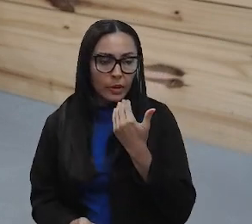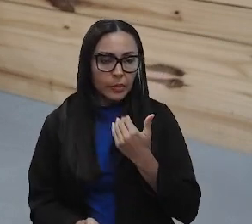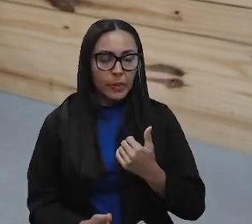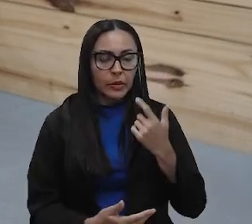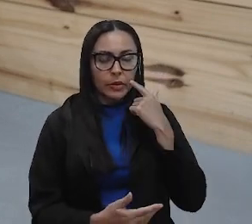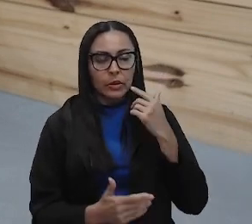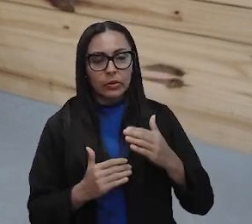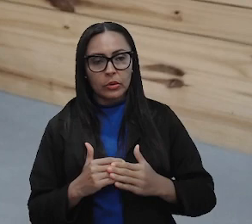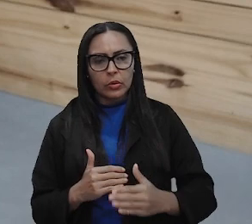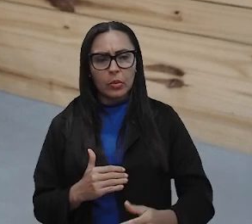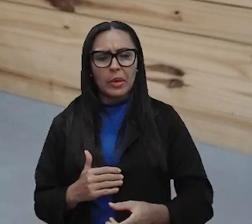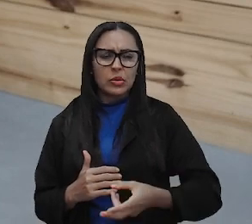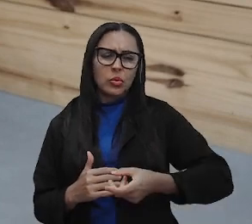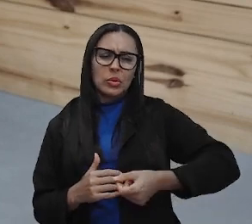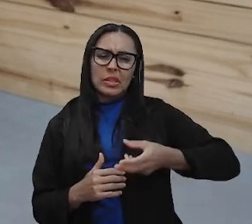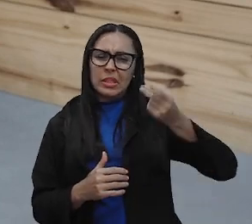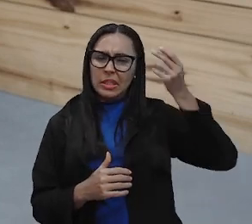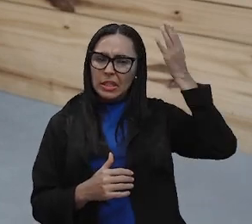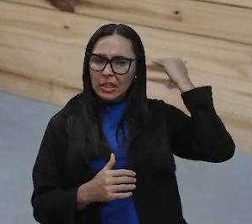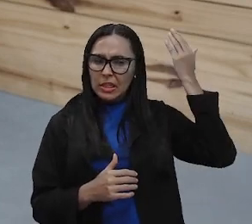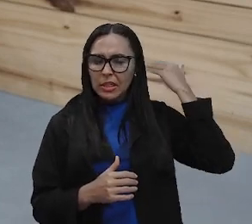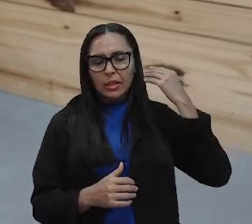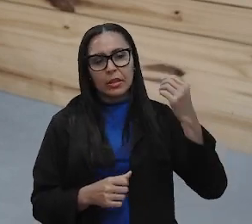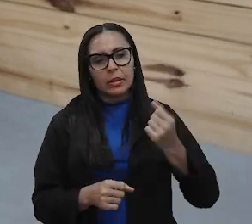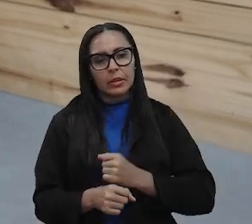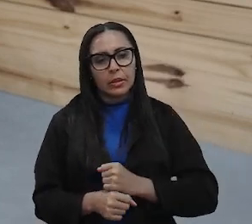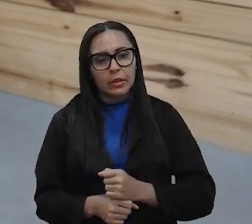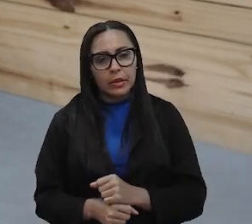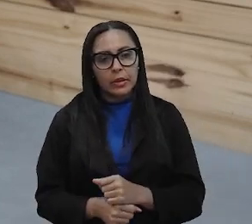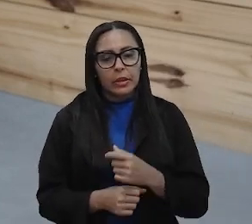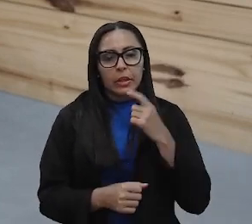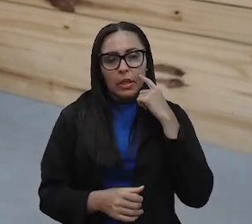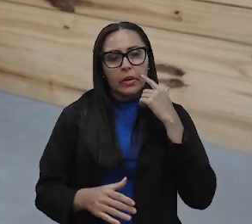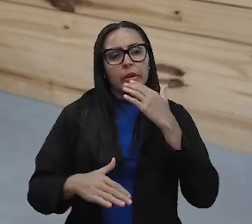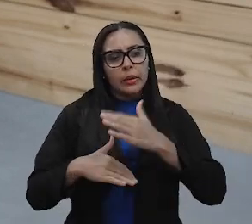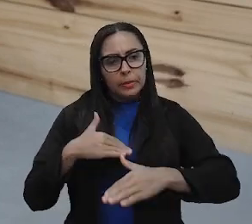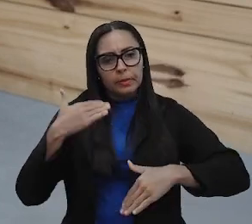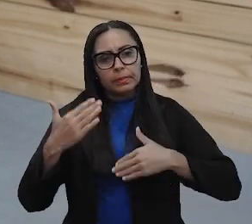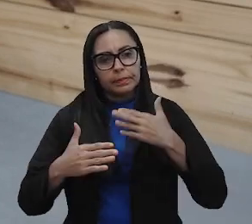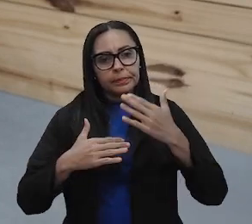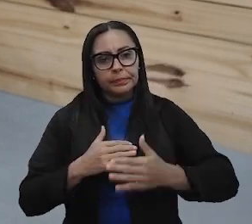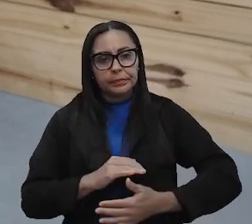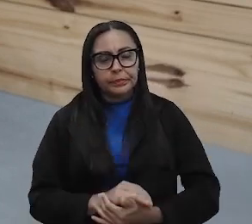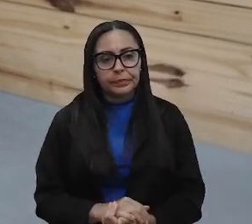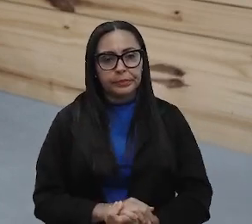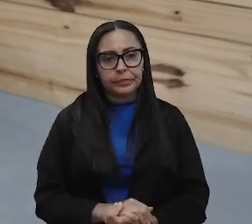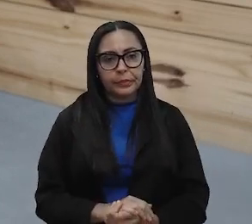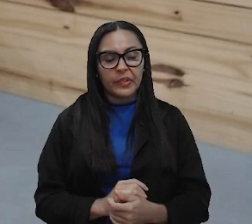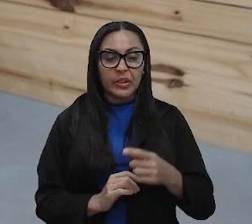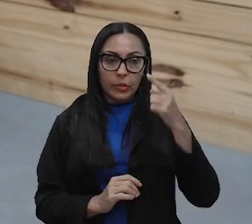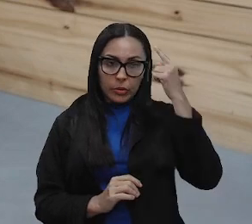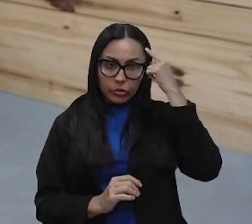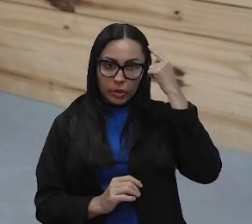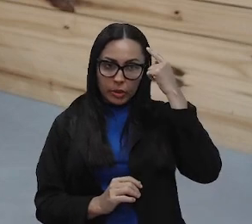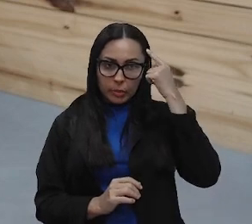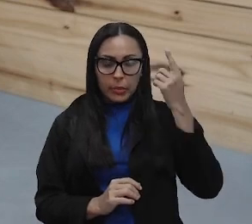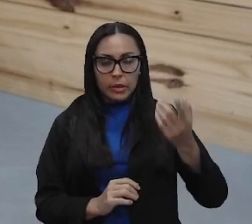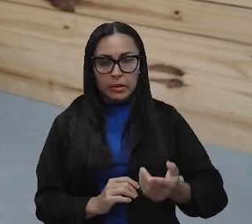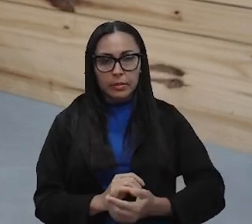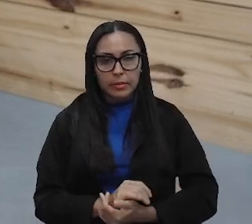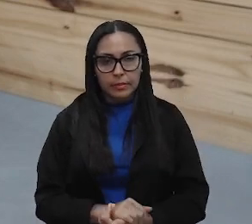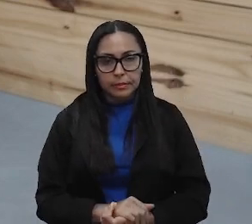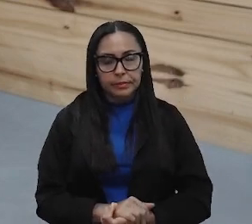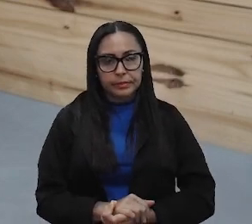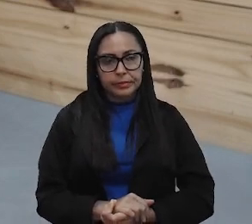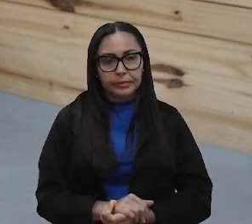da antiguidade, ela vem, se repercutindo. E aí a gente pensa assim, ergonomia,